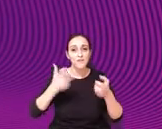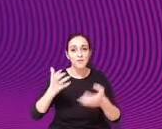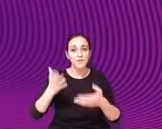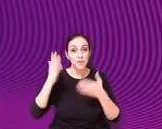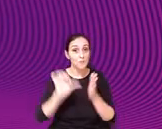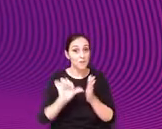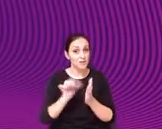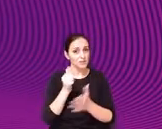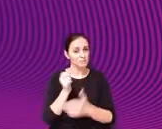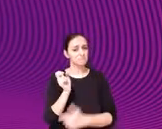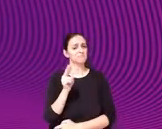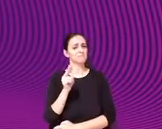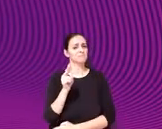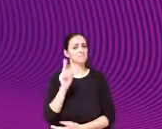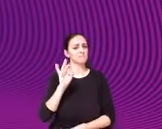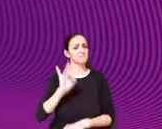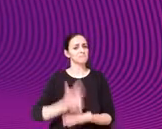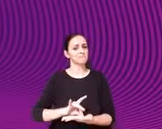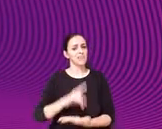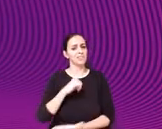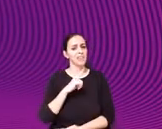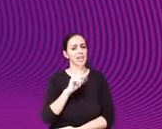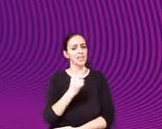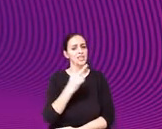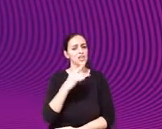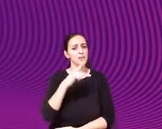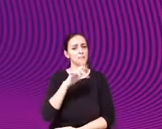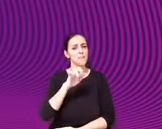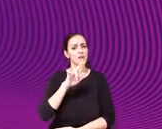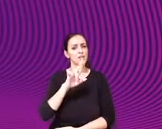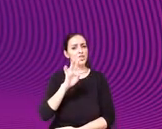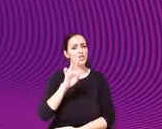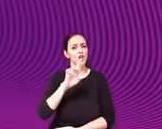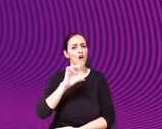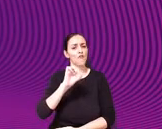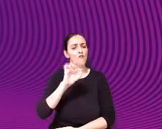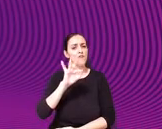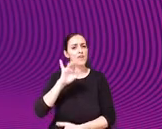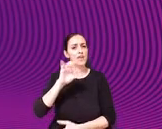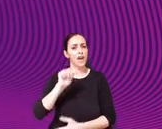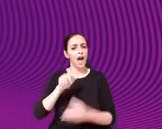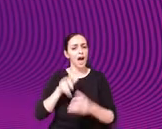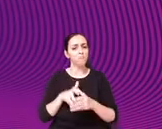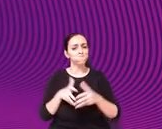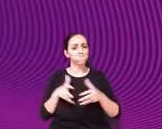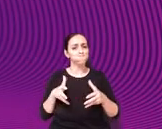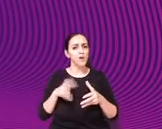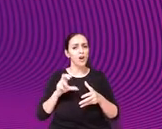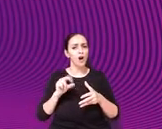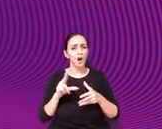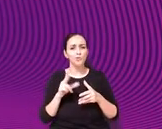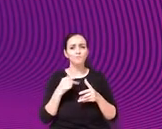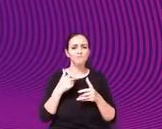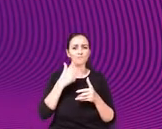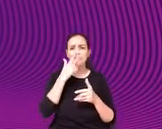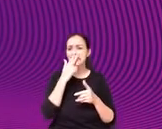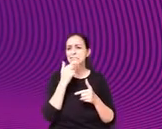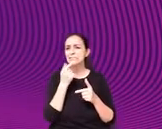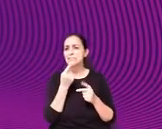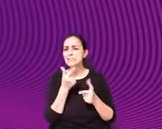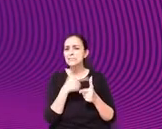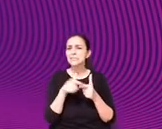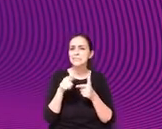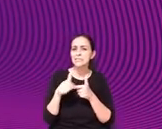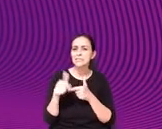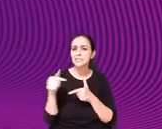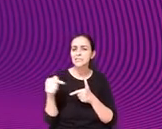você realmente tem hipertrófica, ou uma hipertrófica dilatou, ou as medidas foram contaminadas pela presença dessa